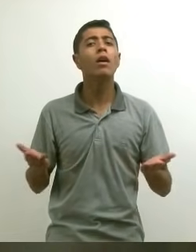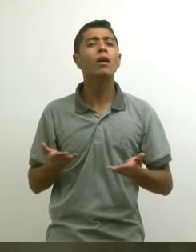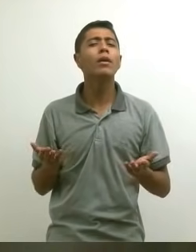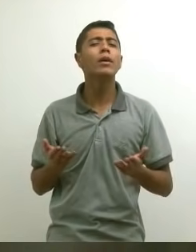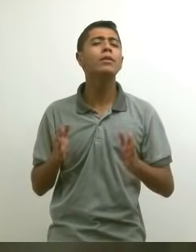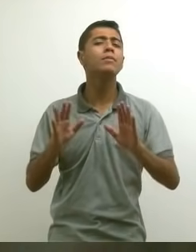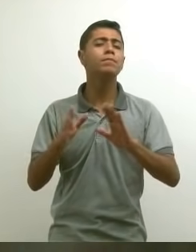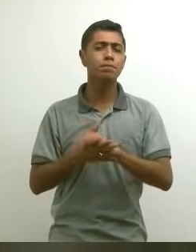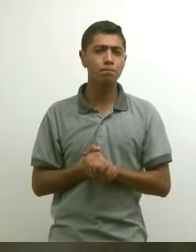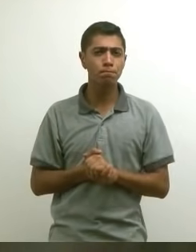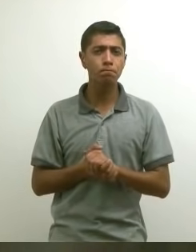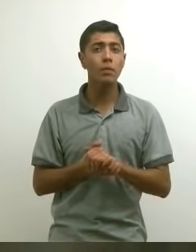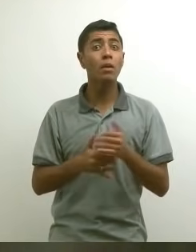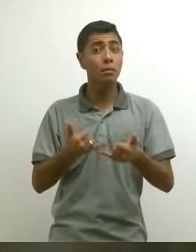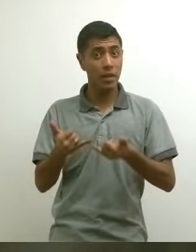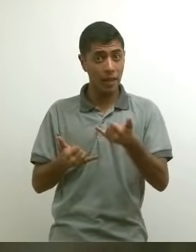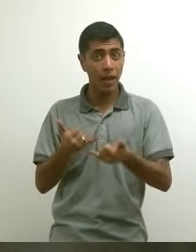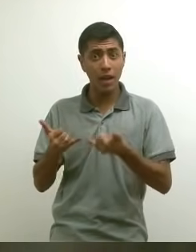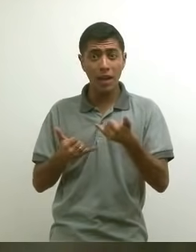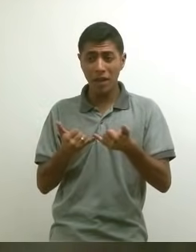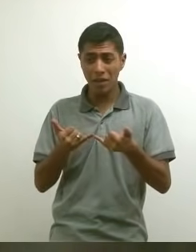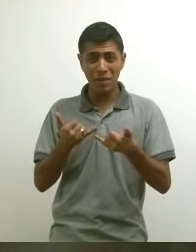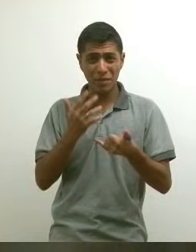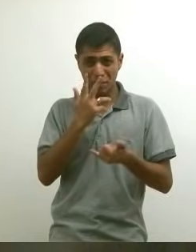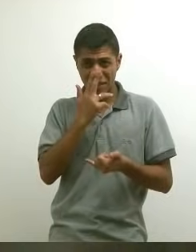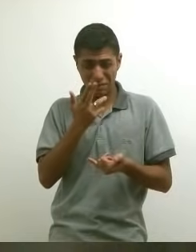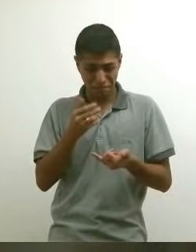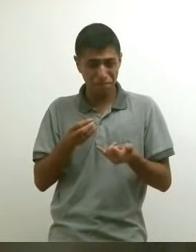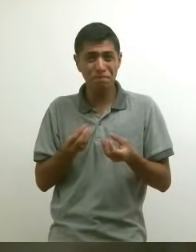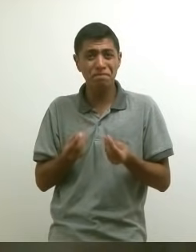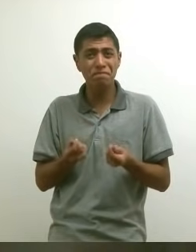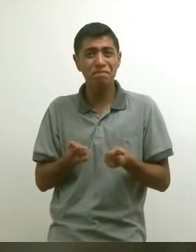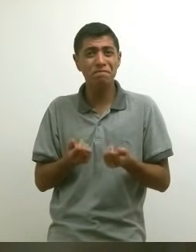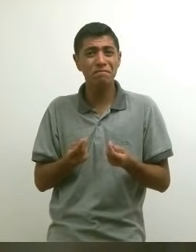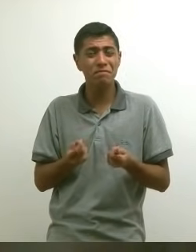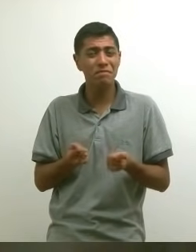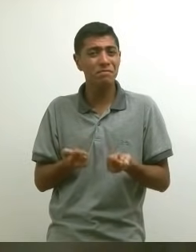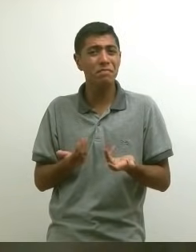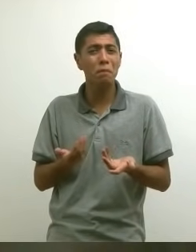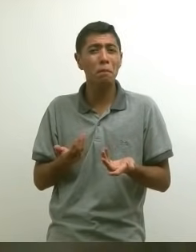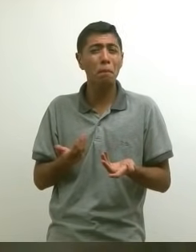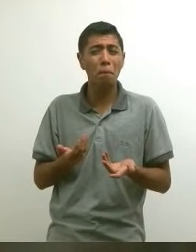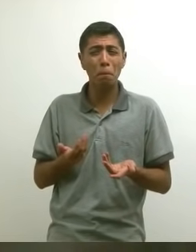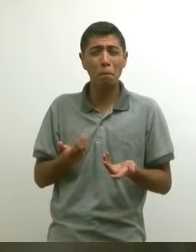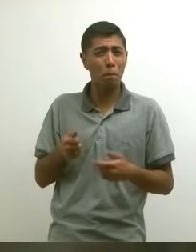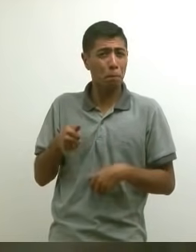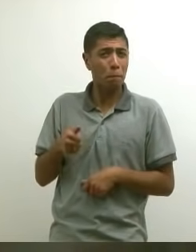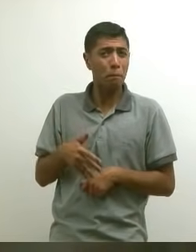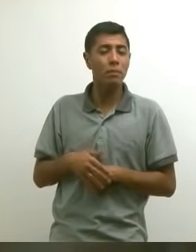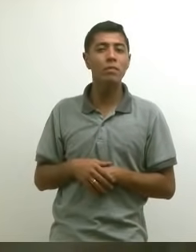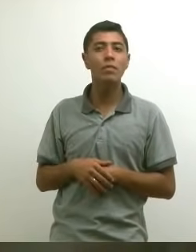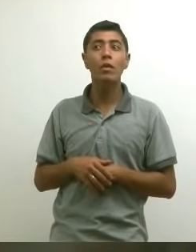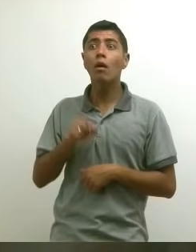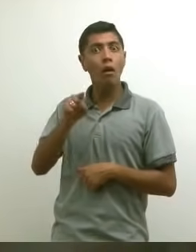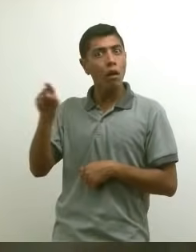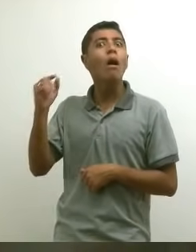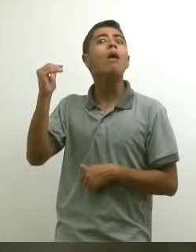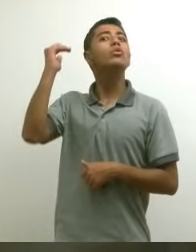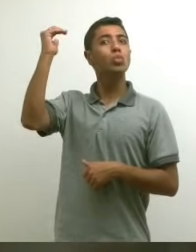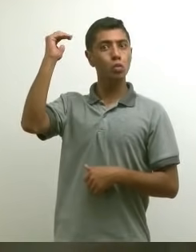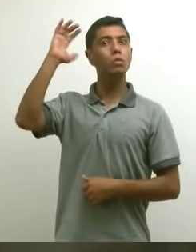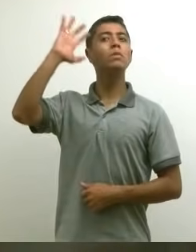pejorativa arc dem está brincando falando sério porque